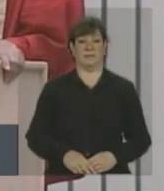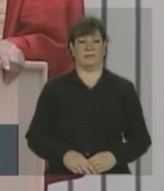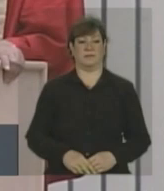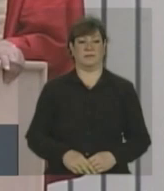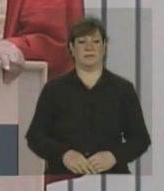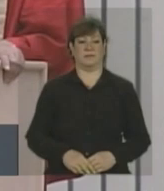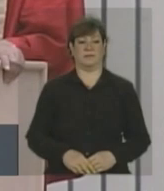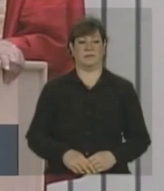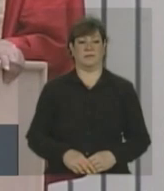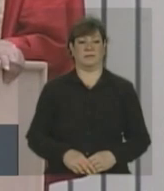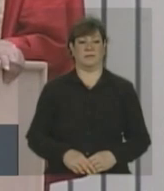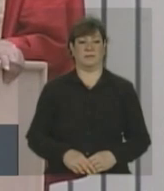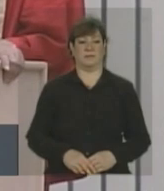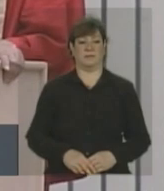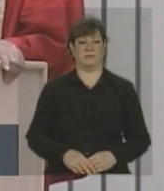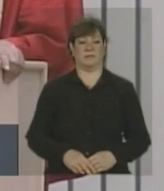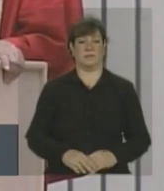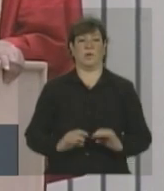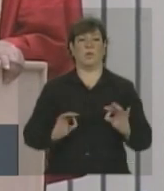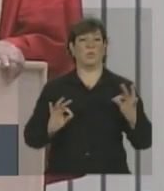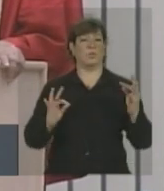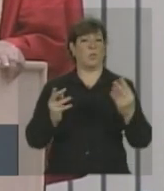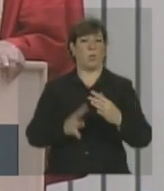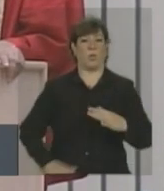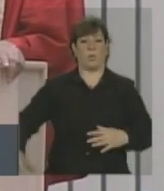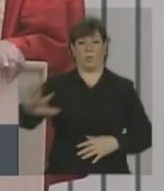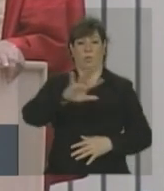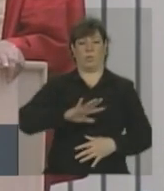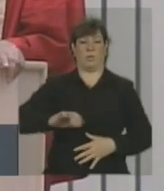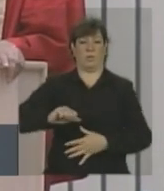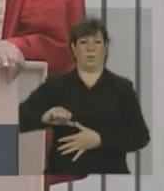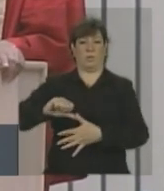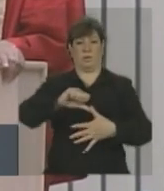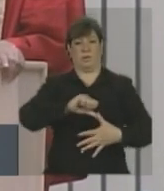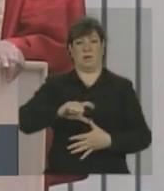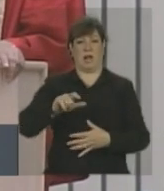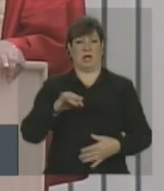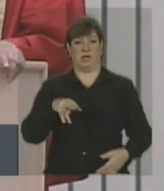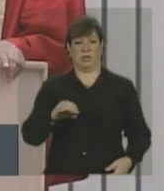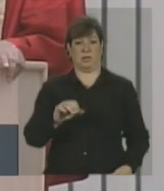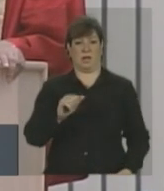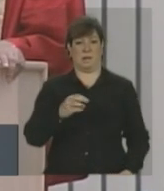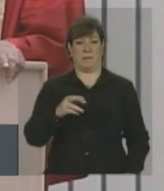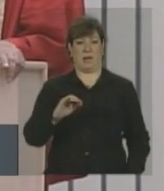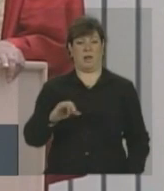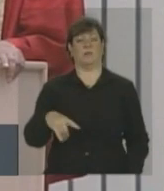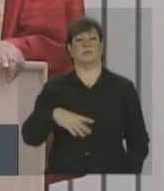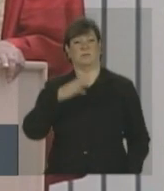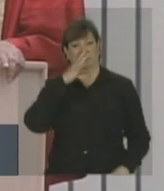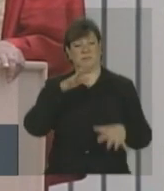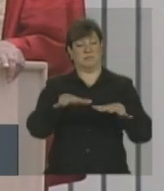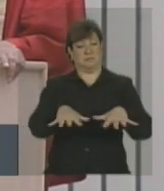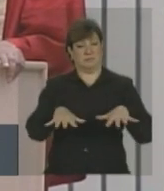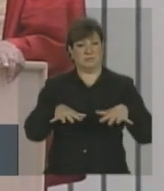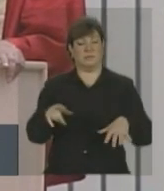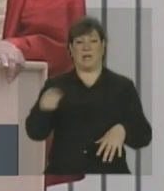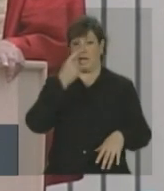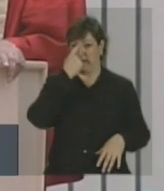todo o continente latino-americano, admiram a capacidade da Índia de